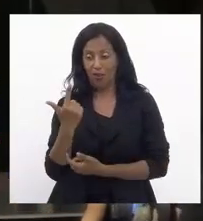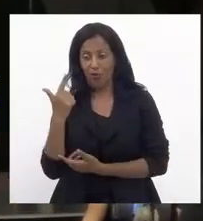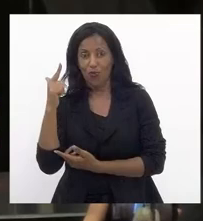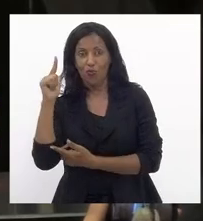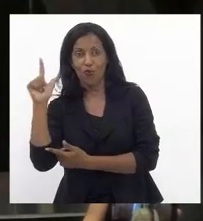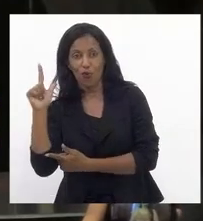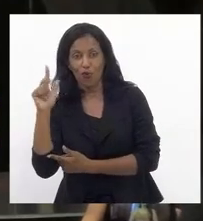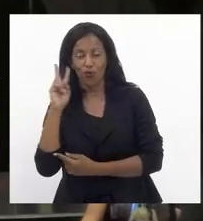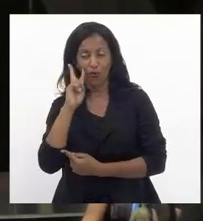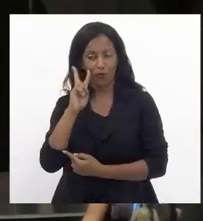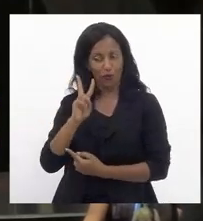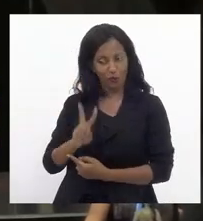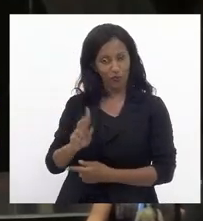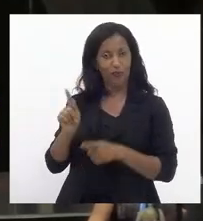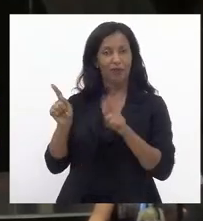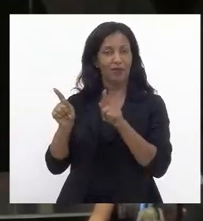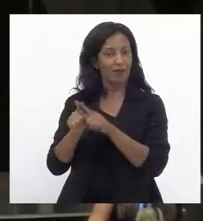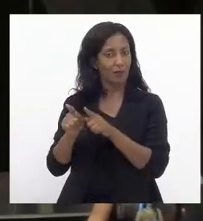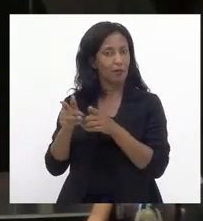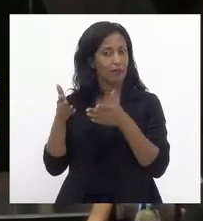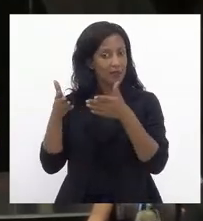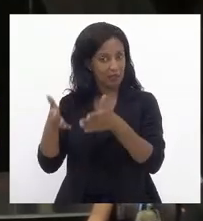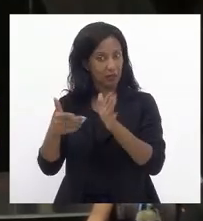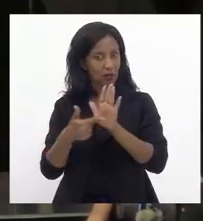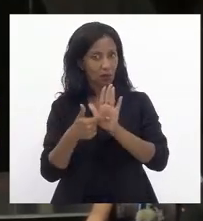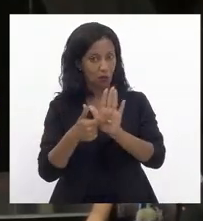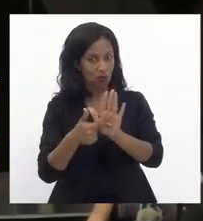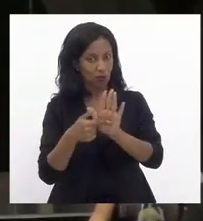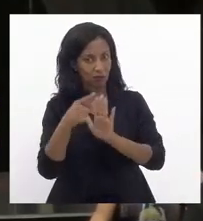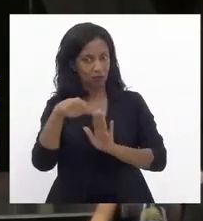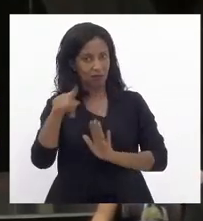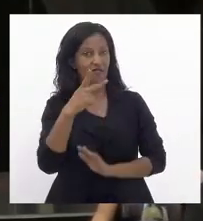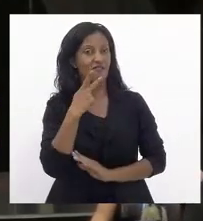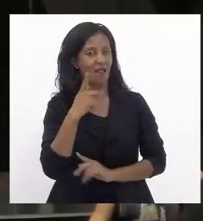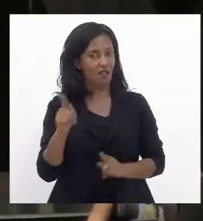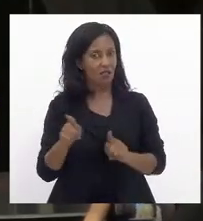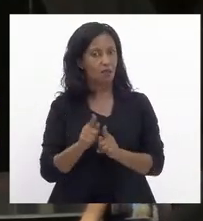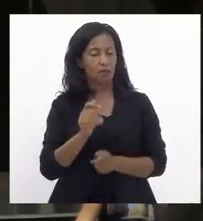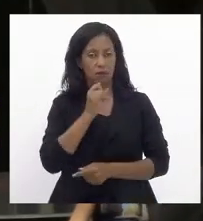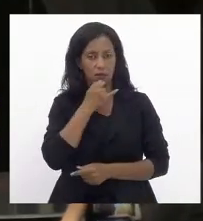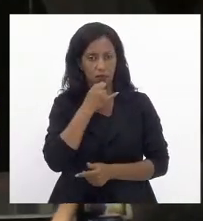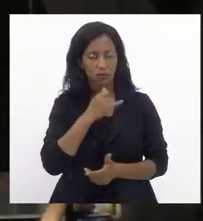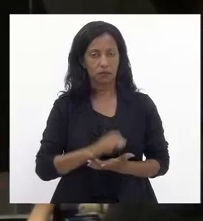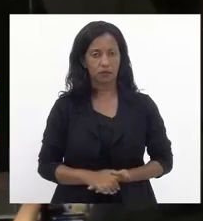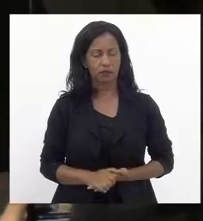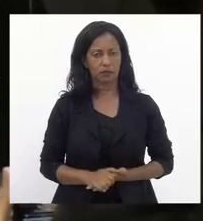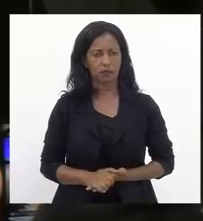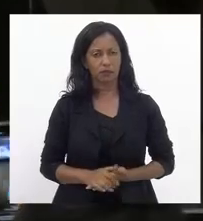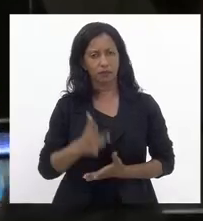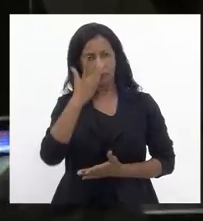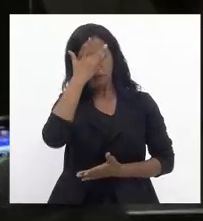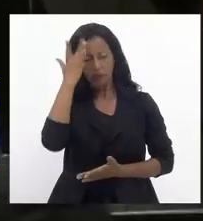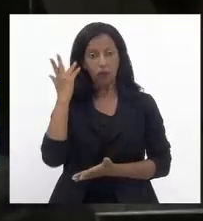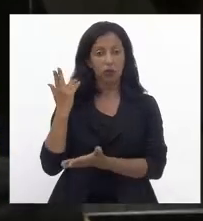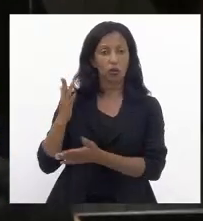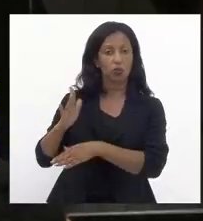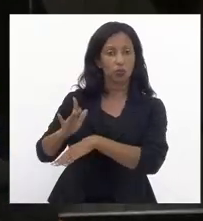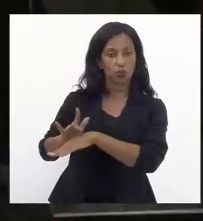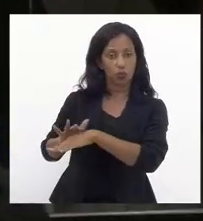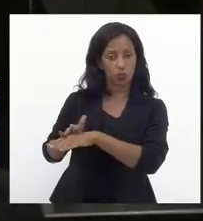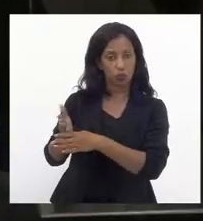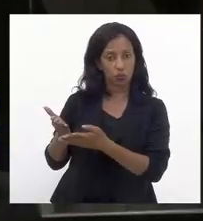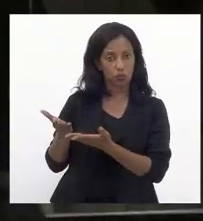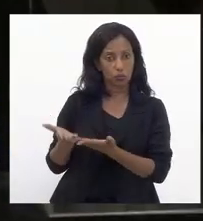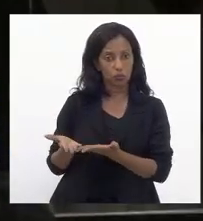detalhe que foi visto, e isso eu queria mostrar para vocês e falar que é muito triste, que os pacientes, deputada Marta